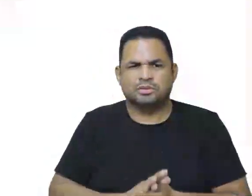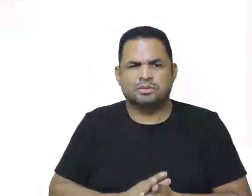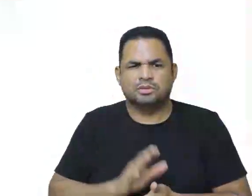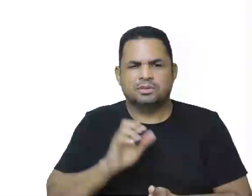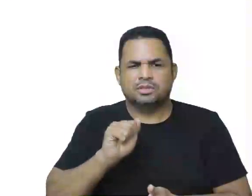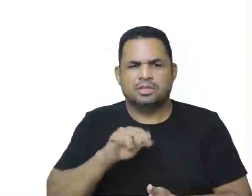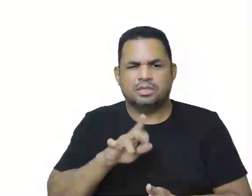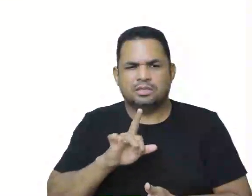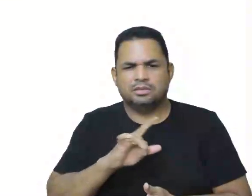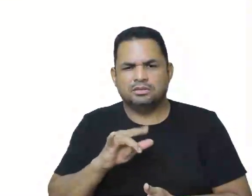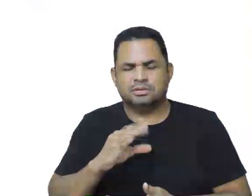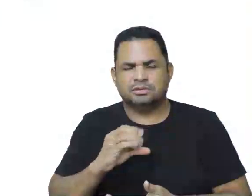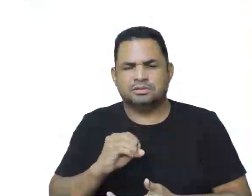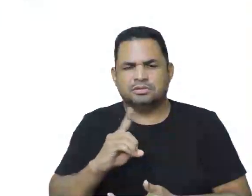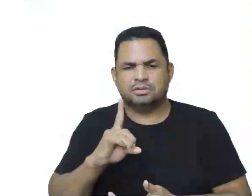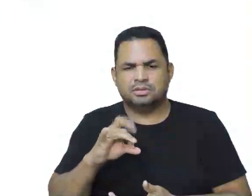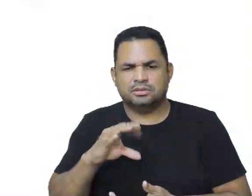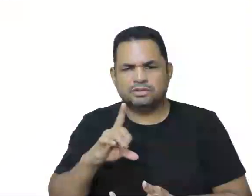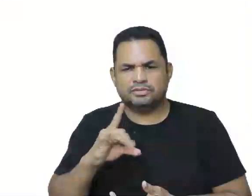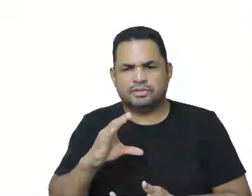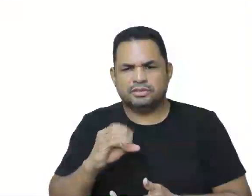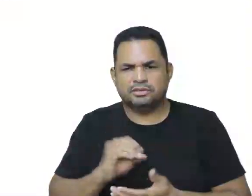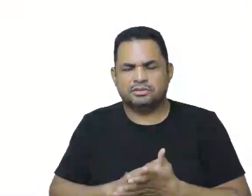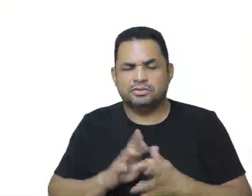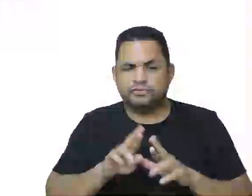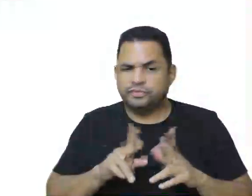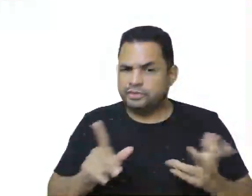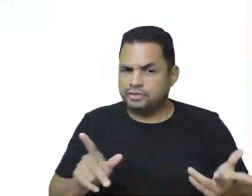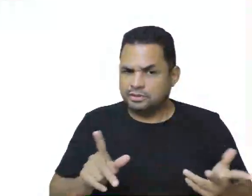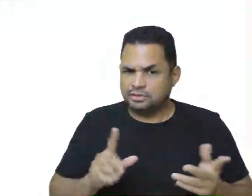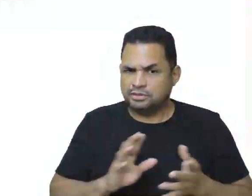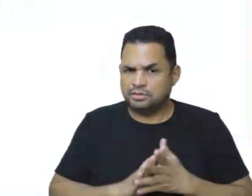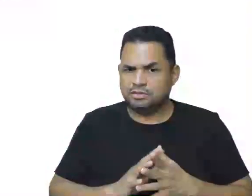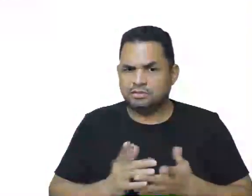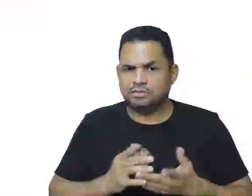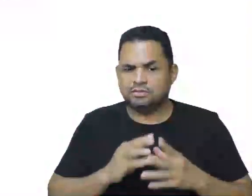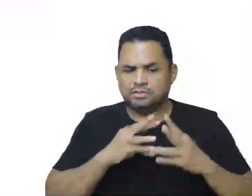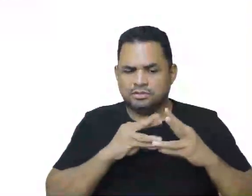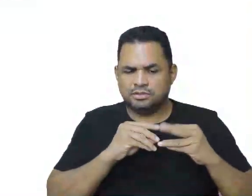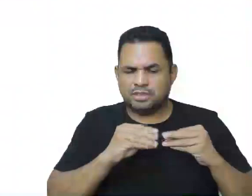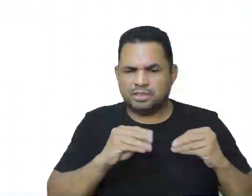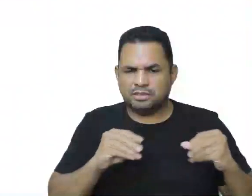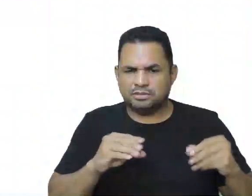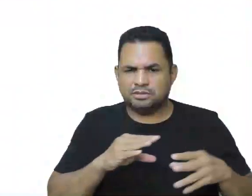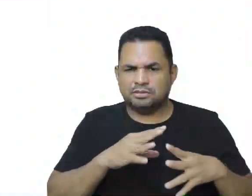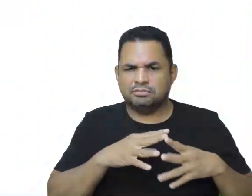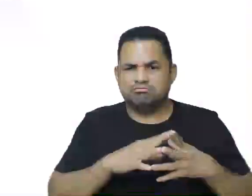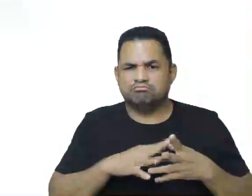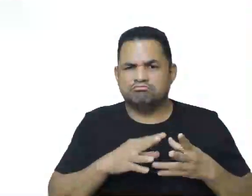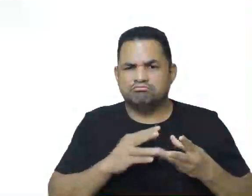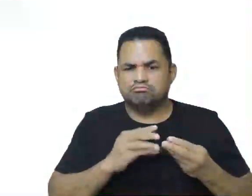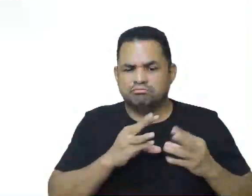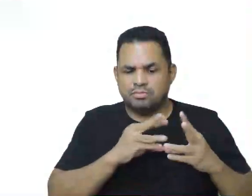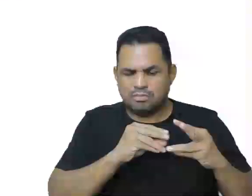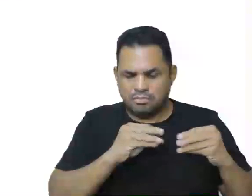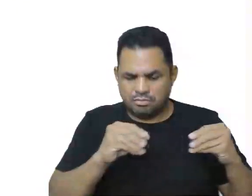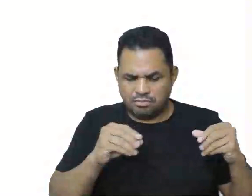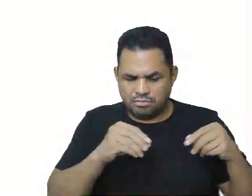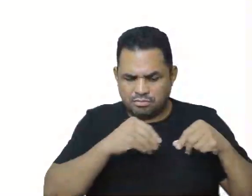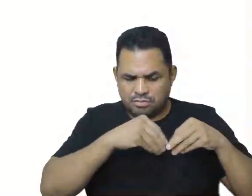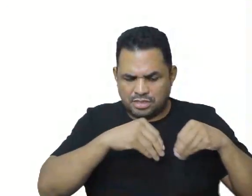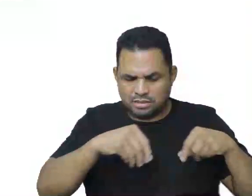Arenização e desertificação, eles são distintos, processos de degradação do solo. O principal